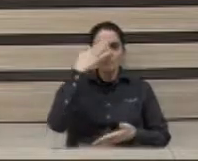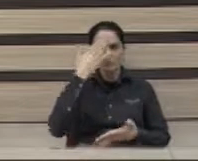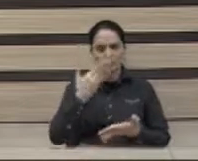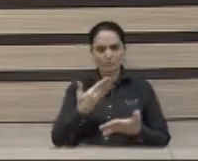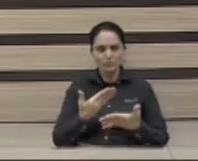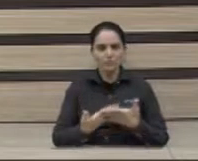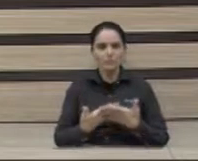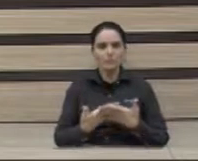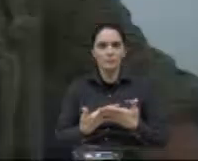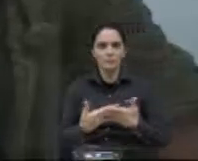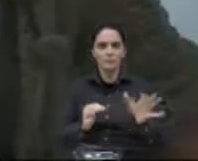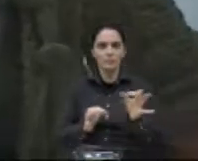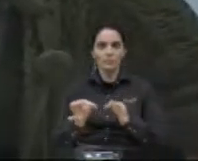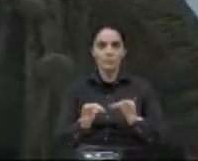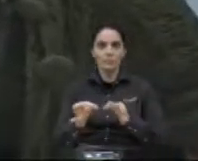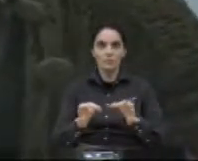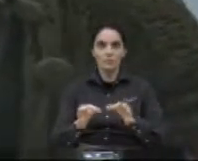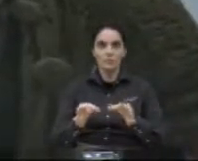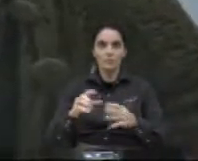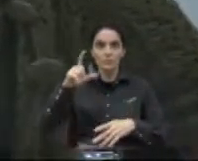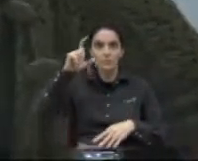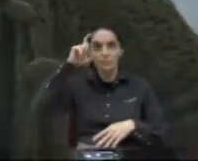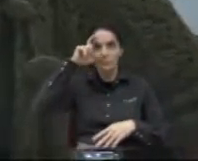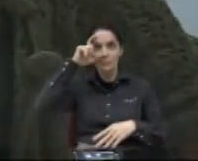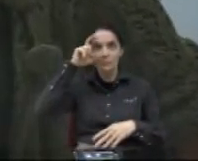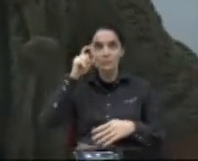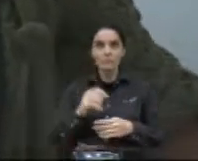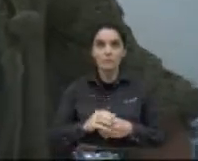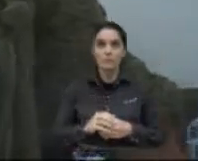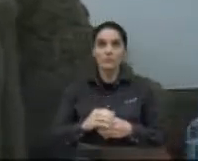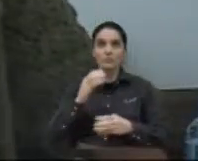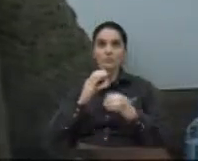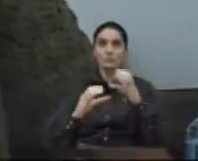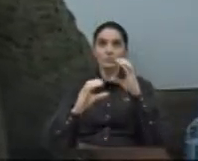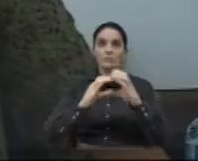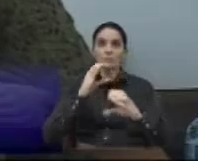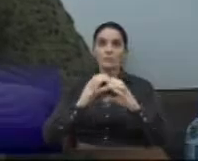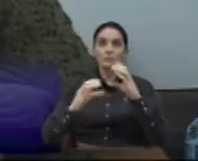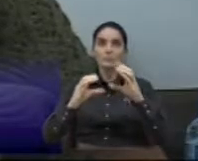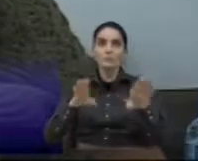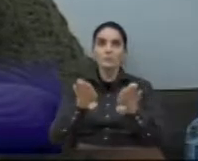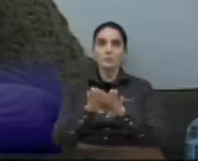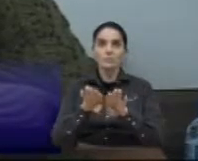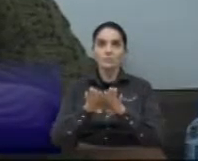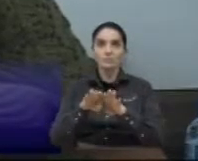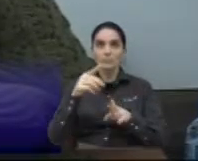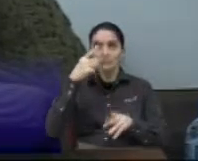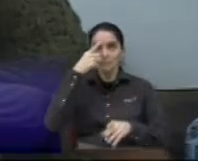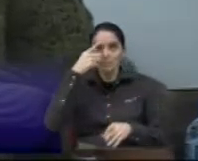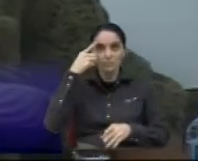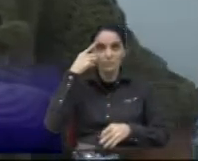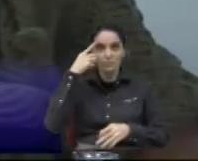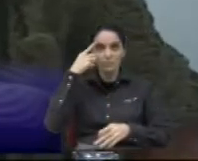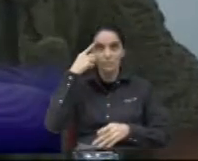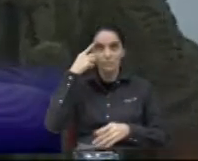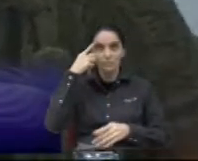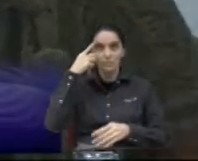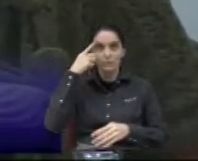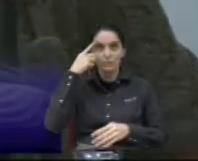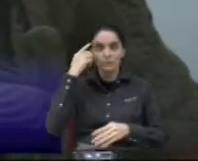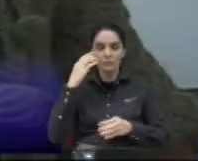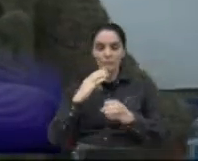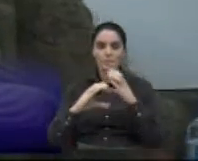esse projeto vai ser um que o Farid vai cantar também a musiquinha. Tenho certeza que o doutor Júlio também